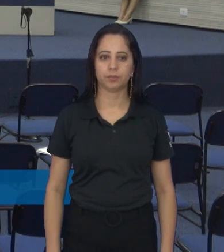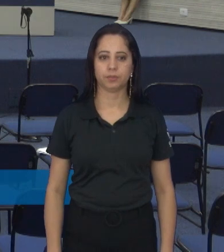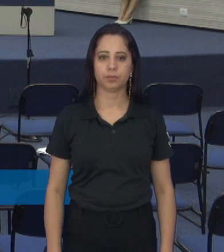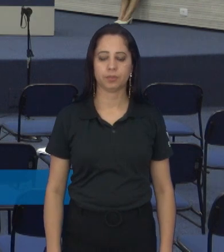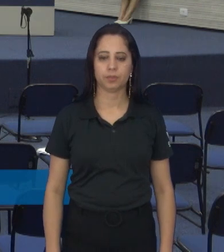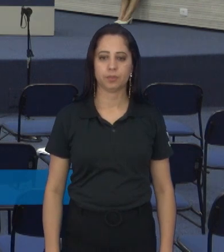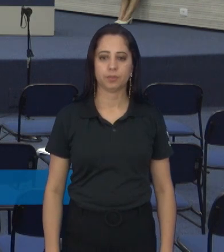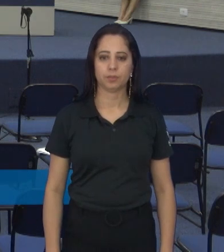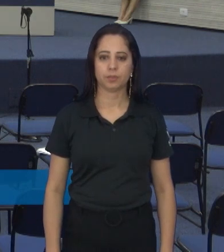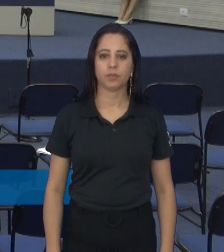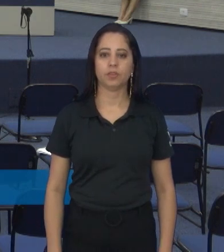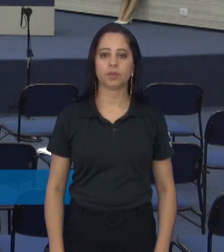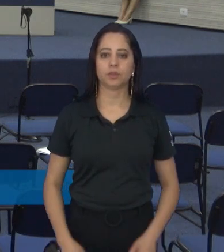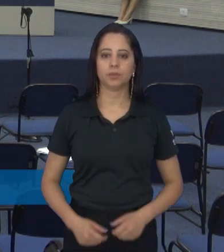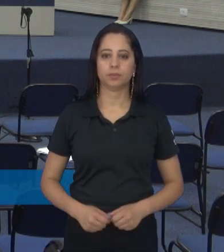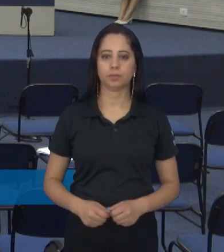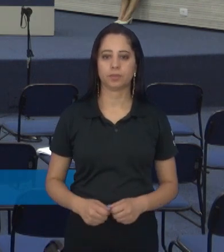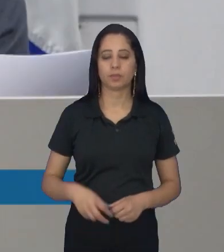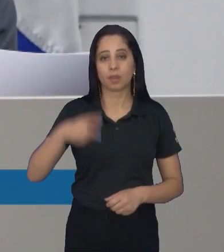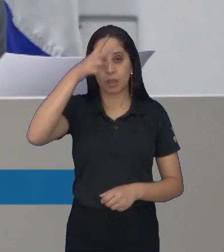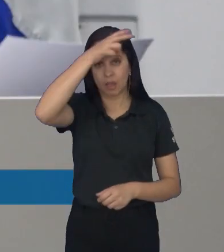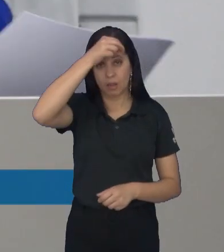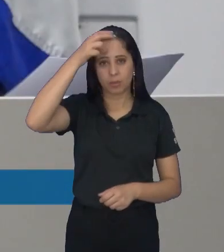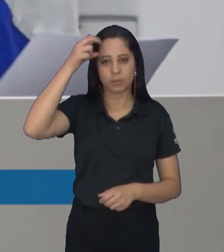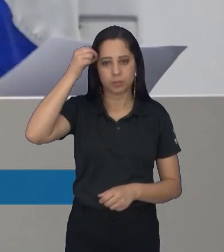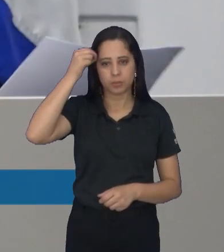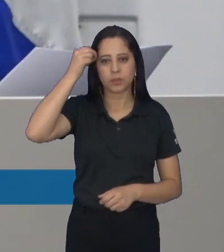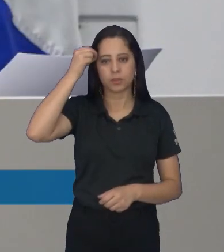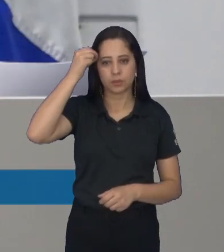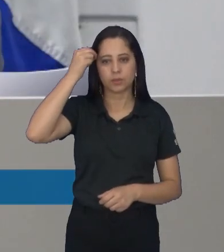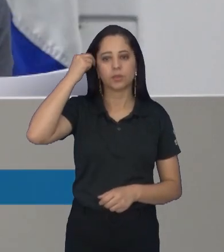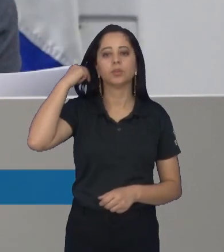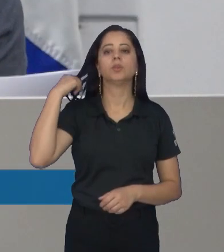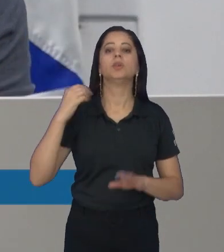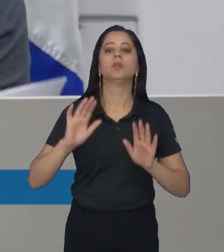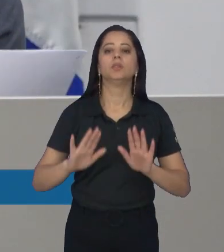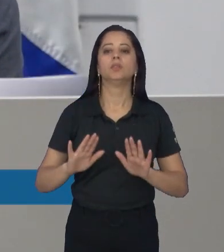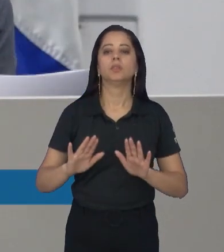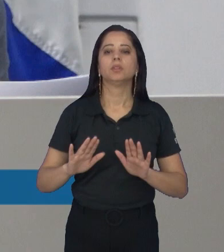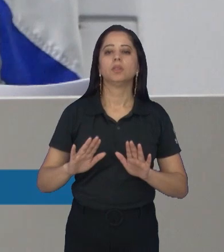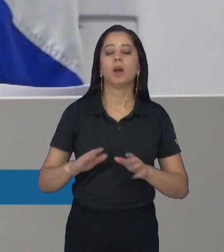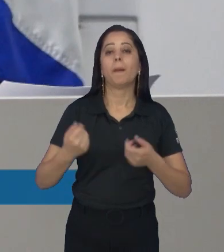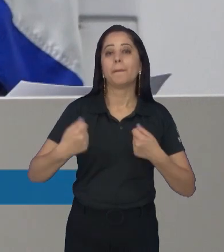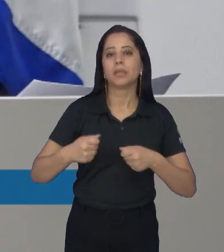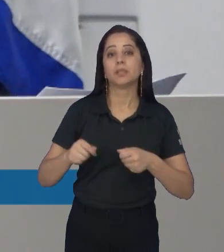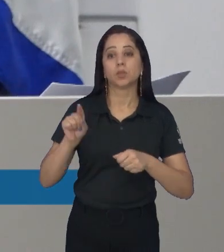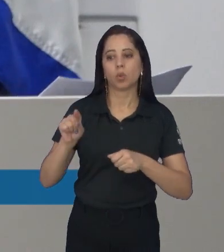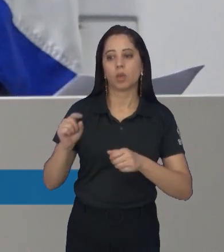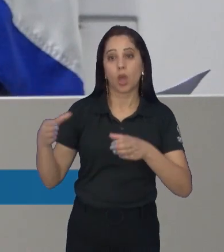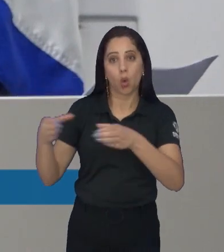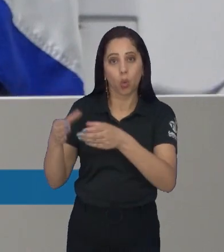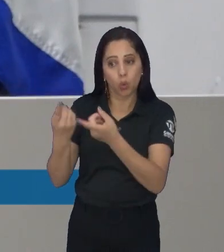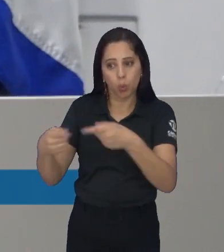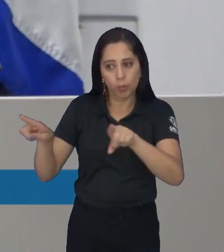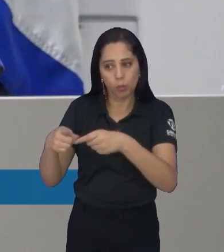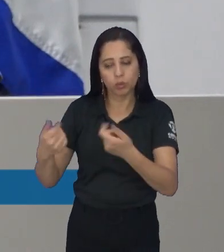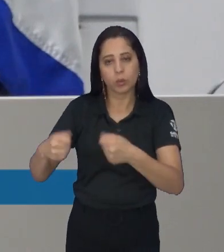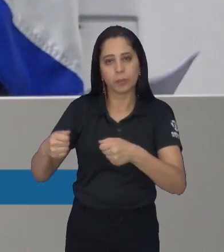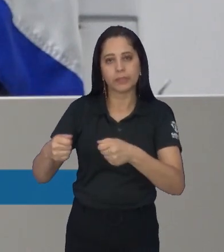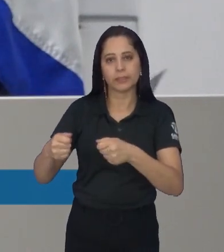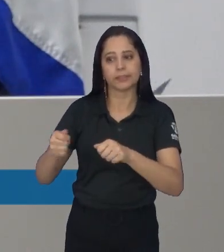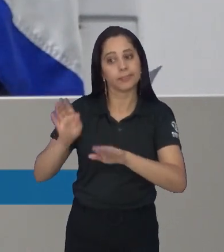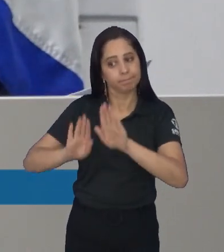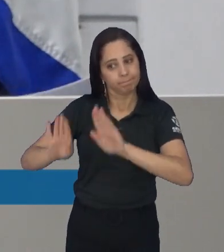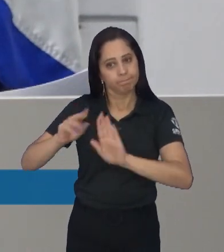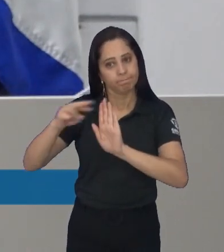abrir um pouco de mercado para um segmento da cidade que tem que solicitado que são os músicos com a cautela de vida então a gente está propondo